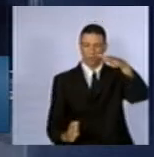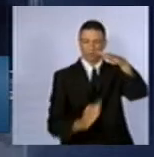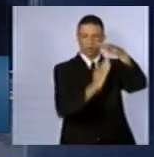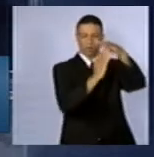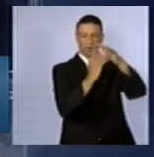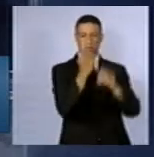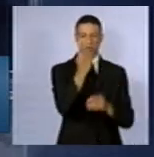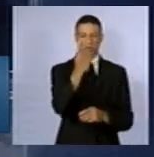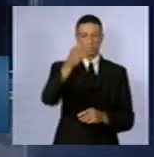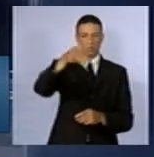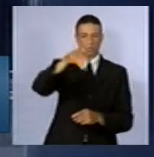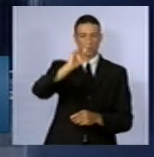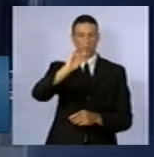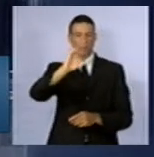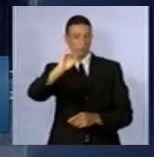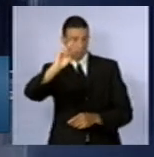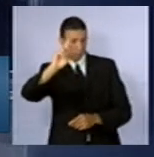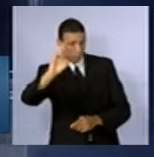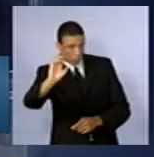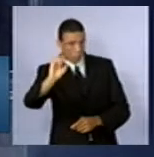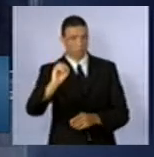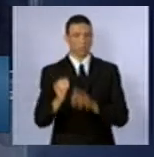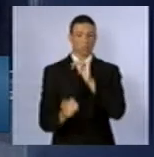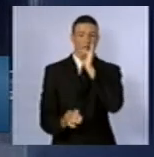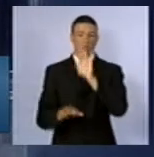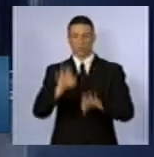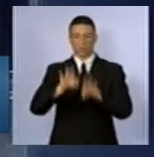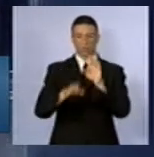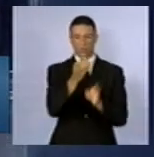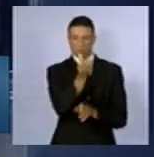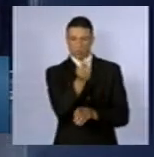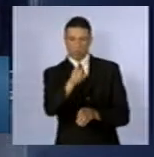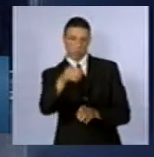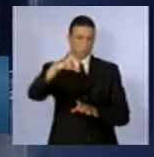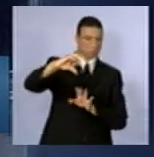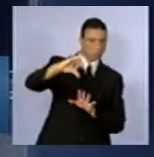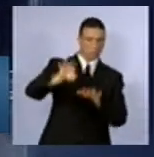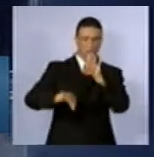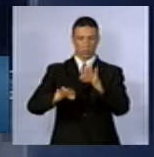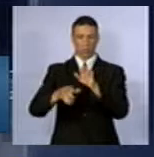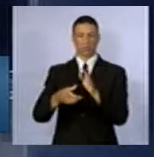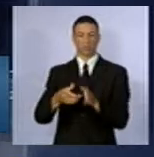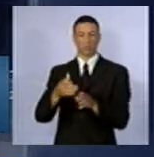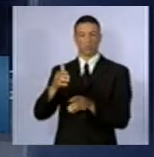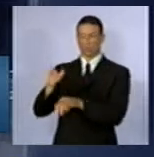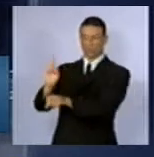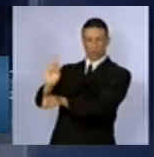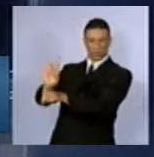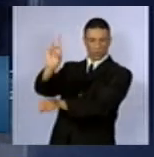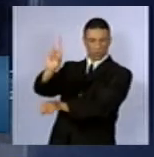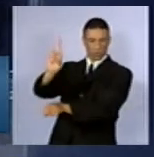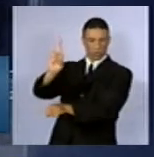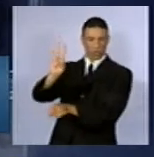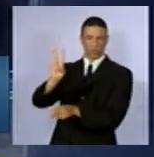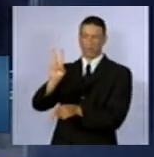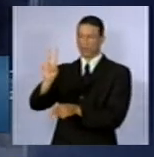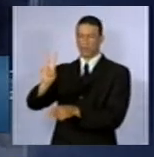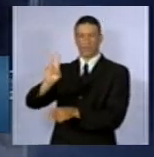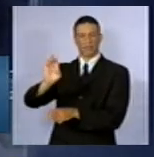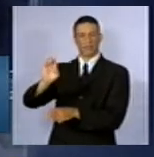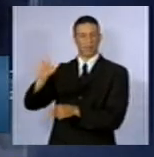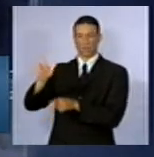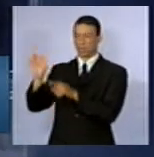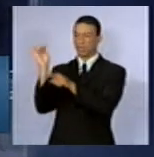microtesla estamos com se e no porém pela apresentação do Dr Vec eu vi que na Itália eles